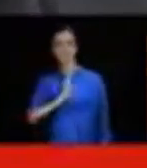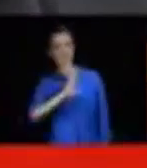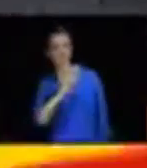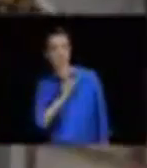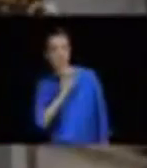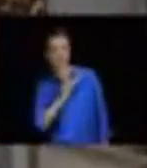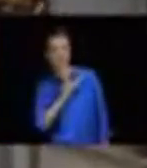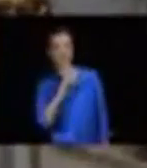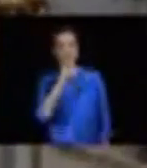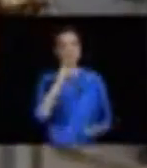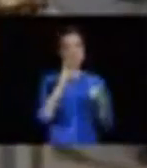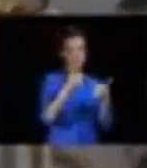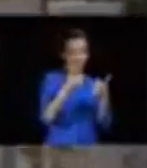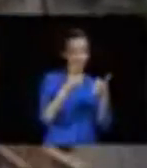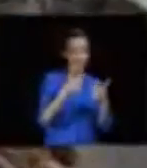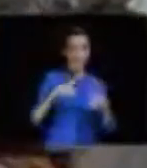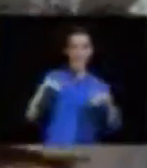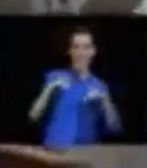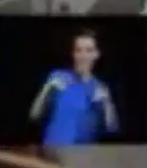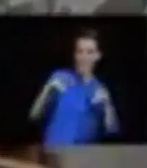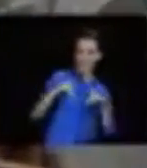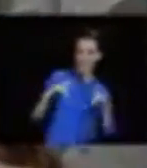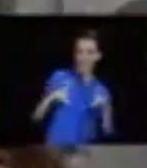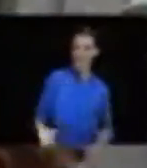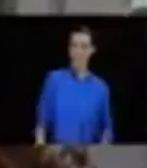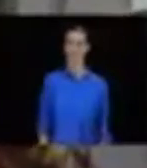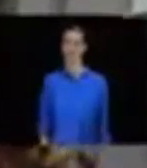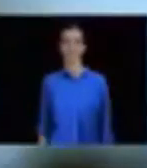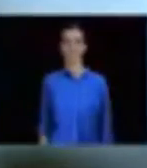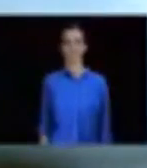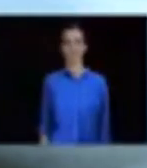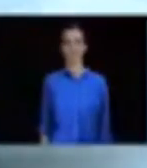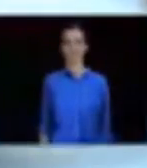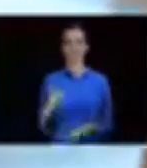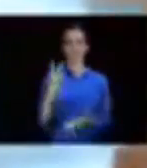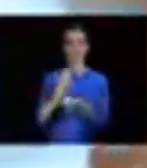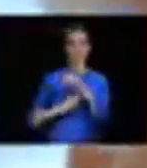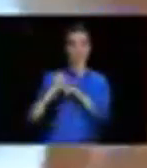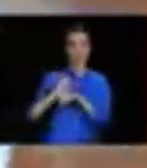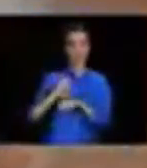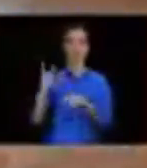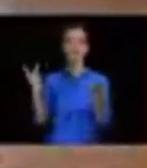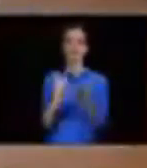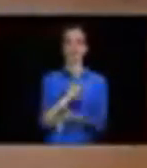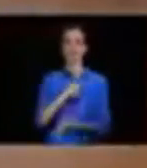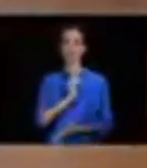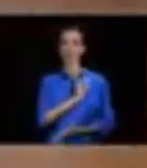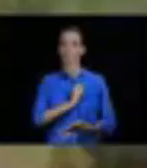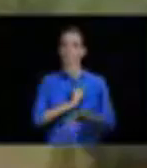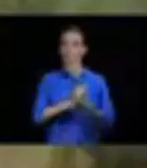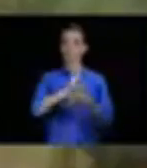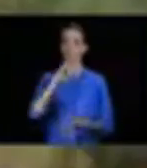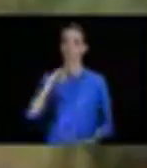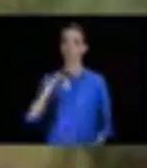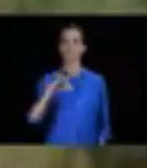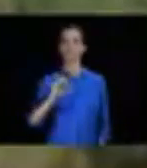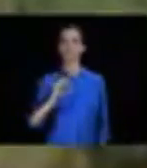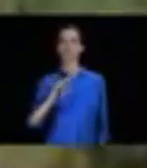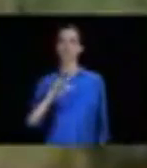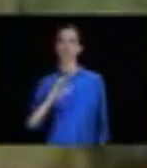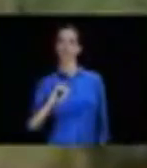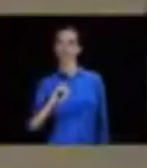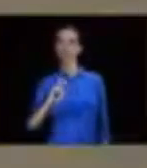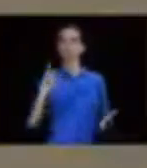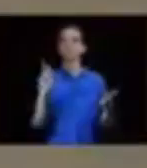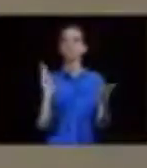meu amigo! Tudo bom aí? Tudo tranquilidade? Há 2 anos atrás eu sofri um infarto, sem um